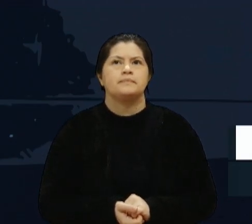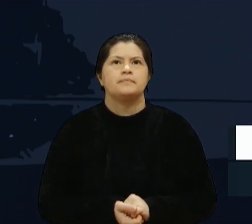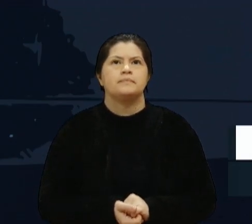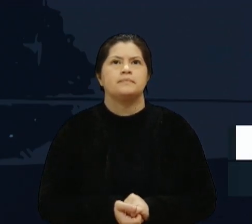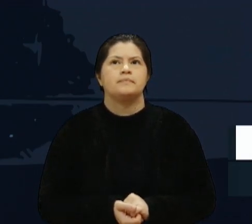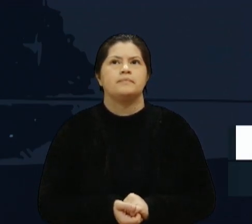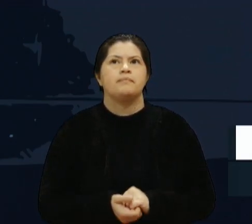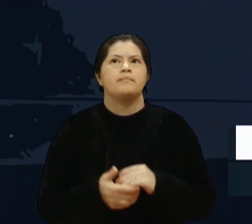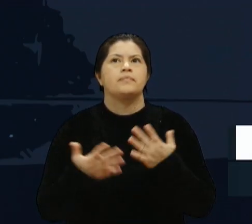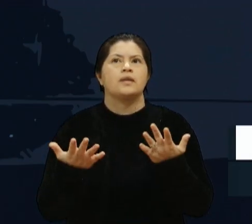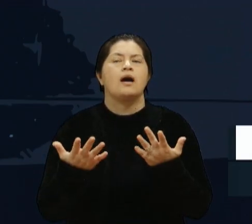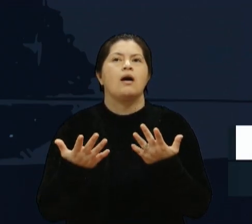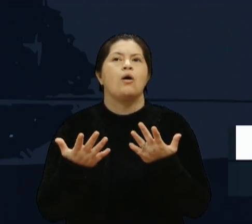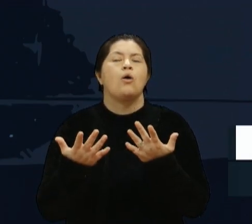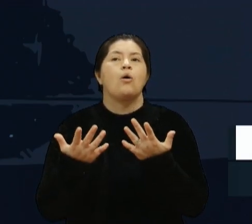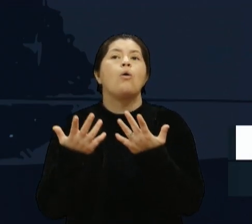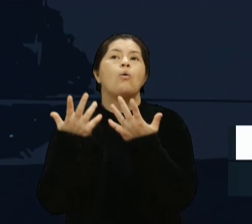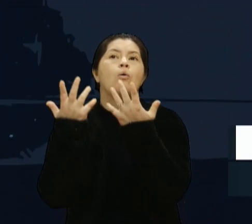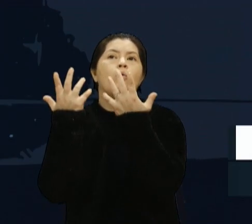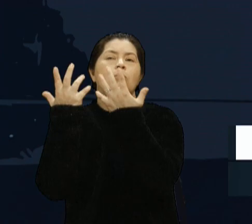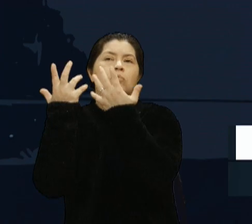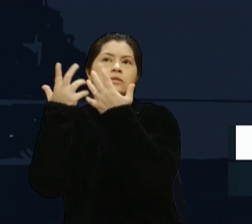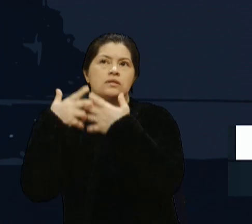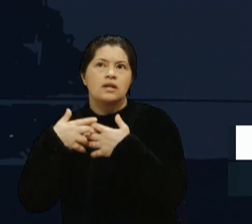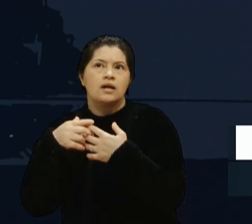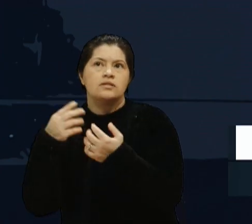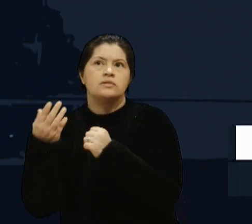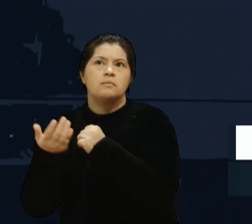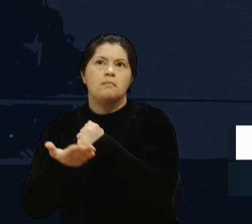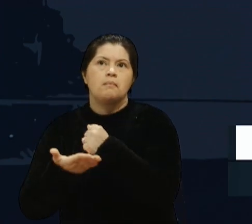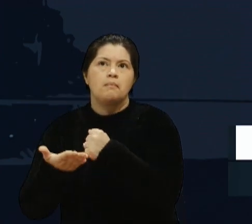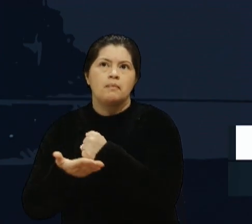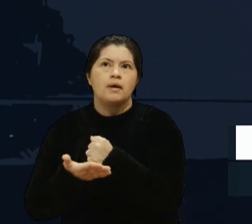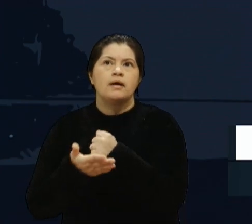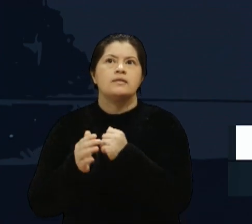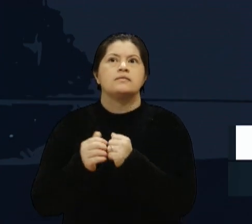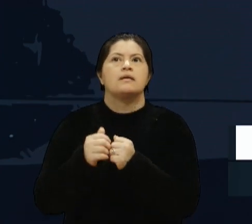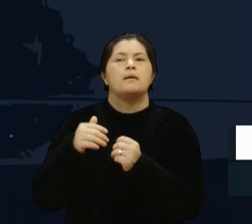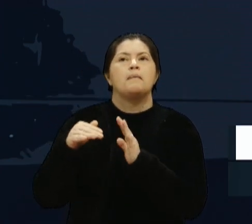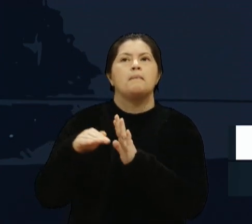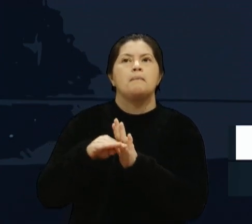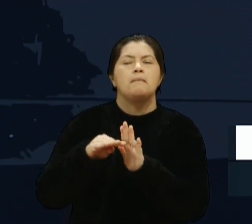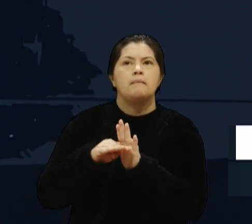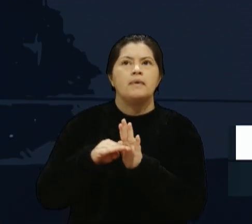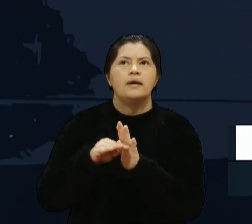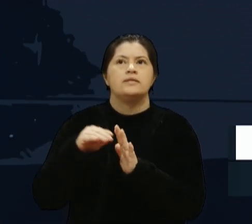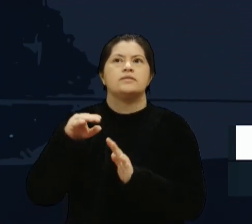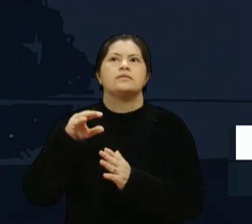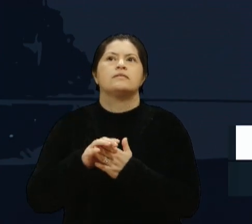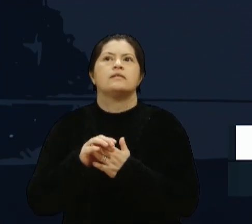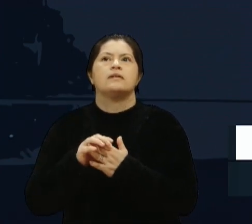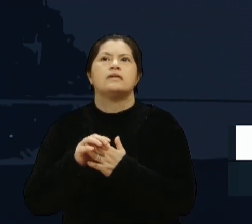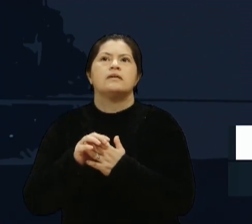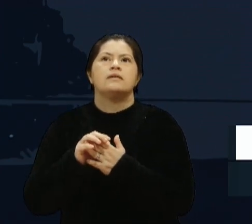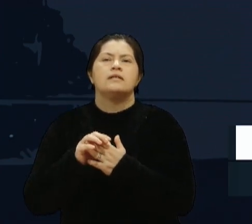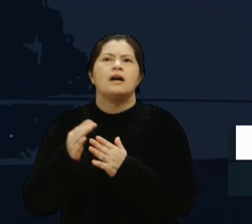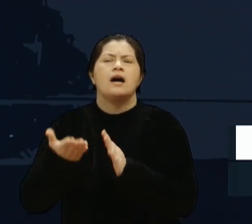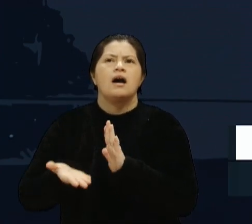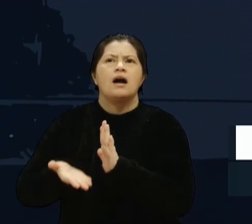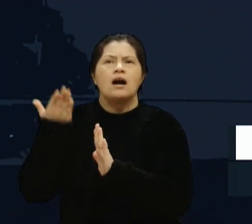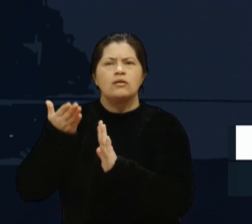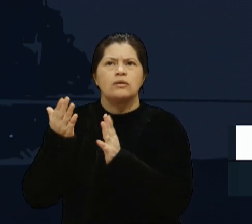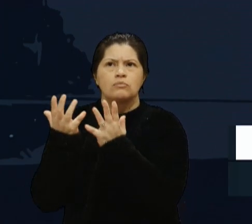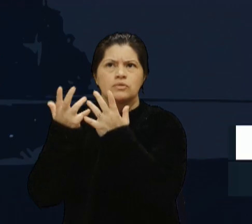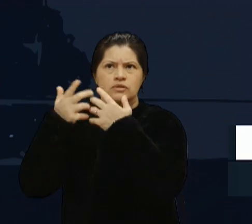falei da complexidade básica, lá nós temos o PAEF, da média complexidade, ali temos o PAEF, falei da alta complexidade, ali nós